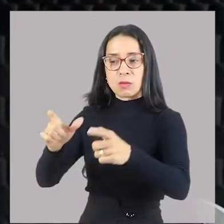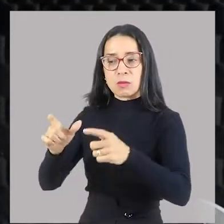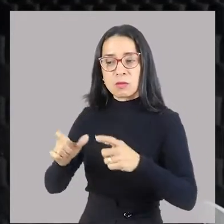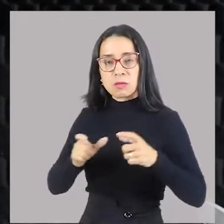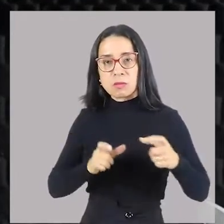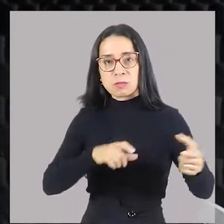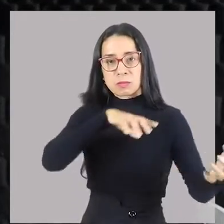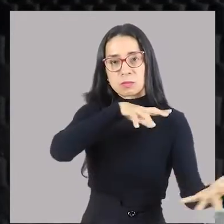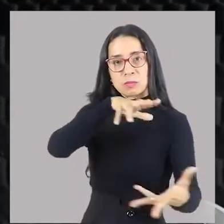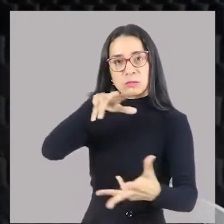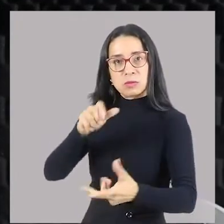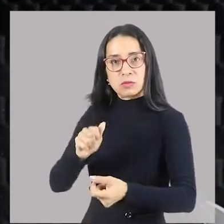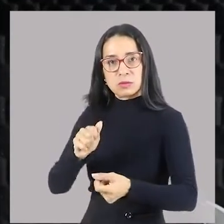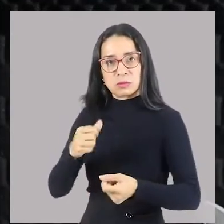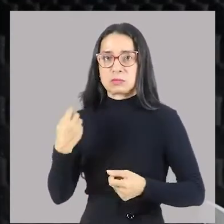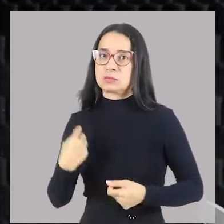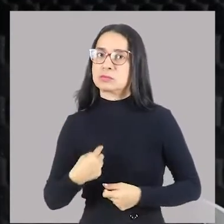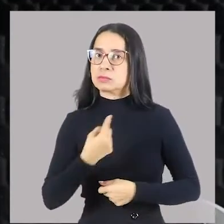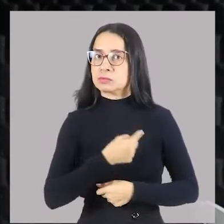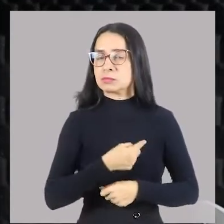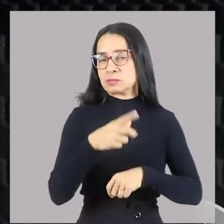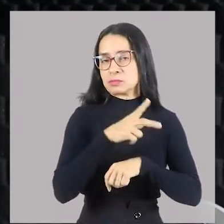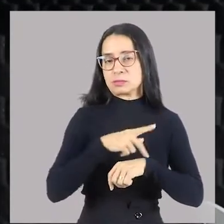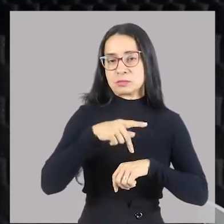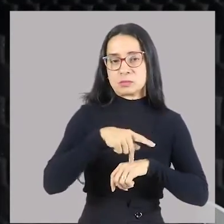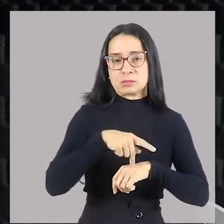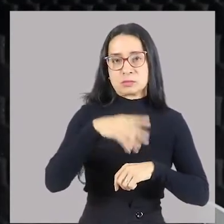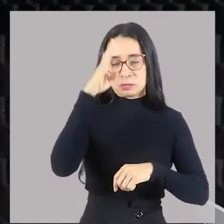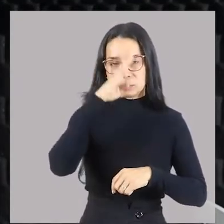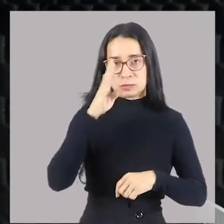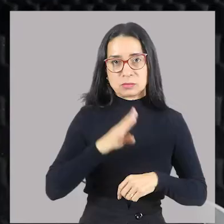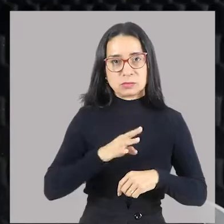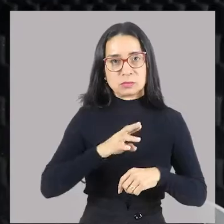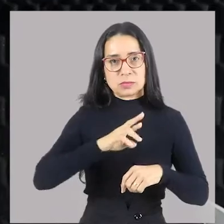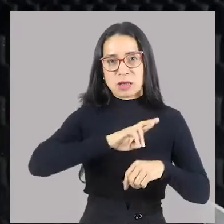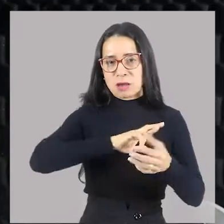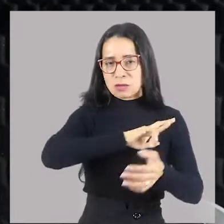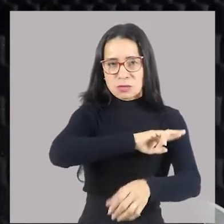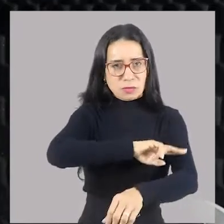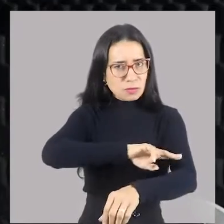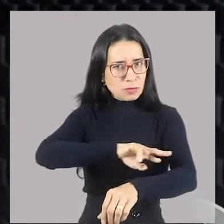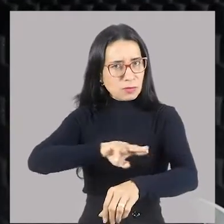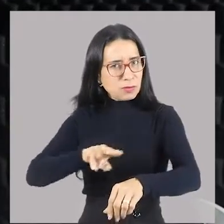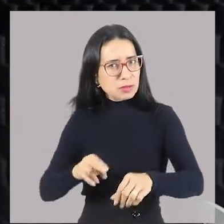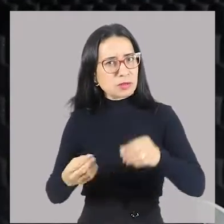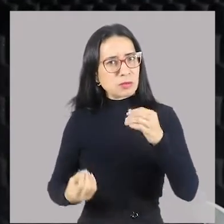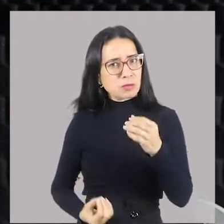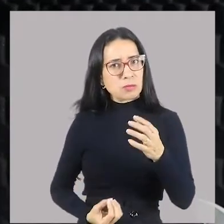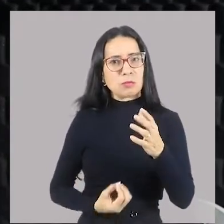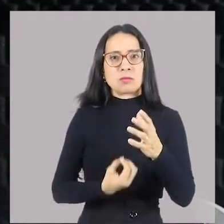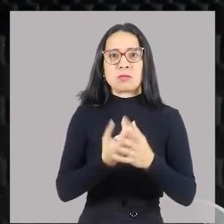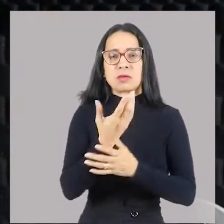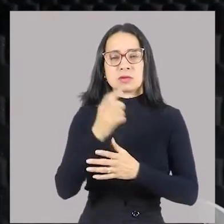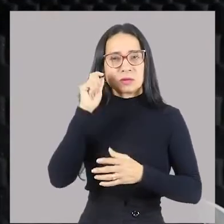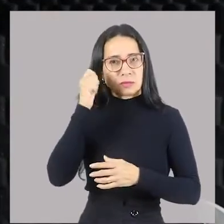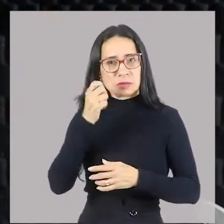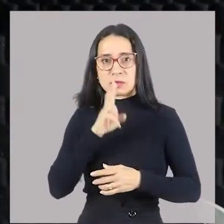o nosso país é um país, né, de uma diversidade de matriz africana muito